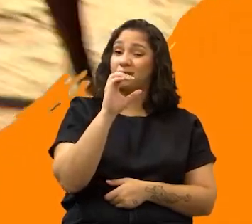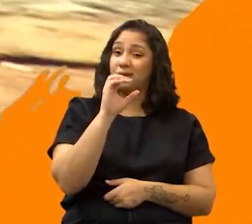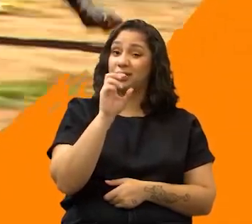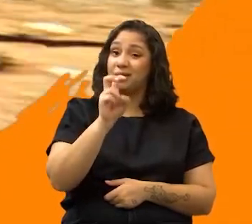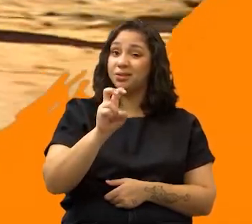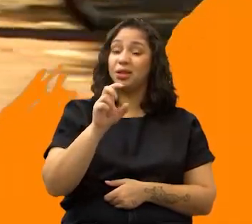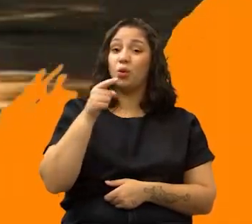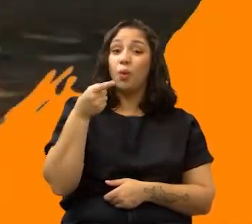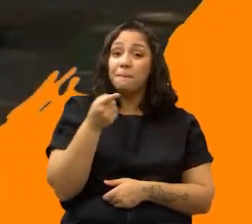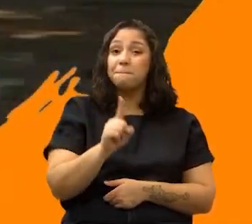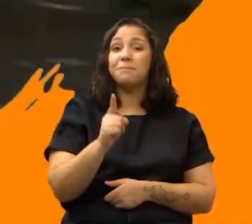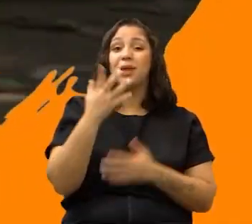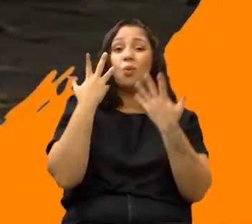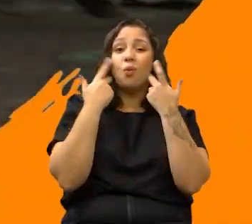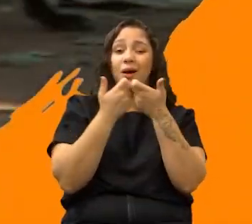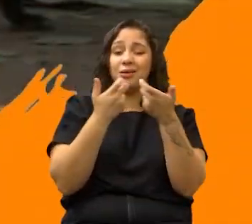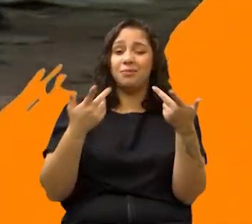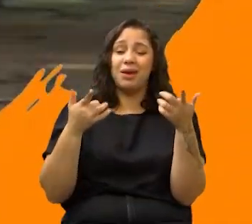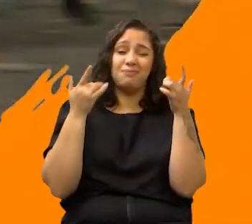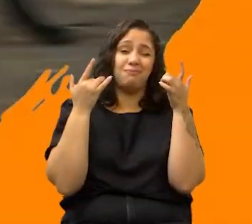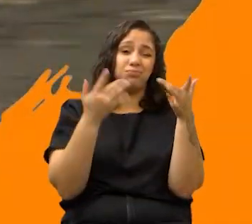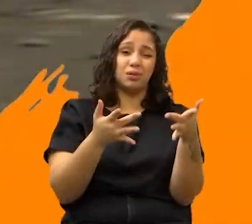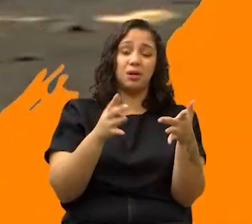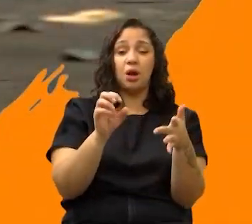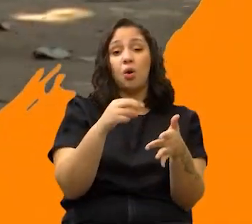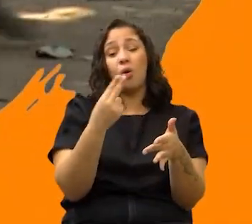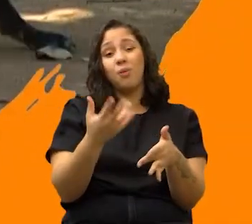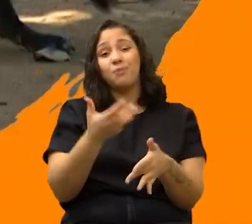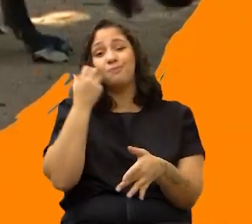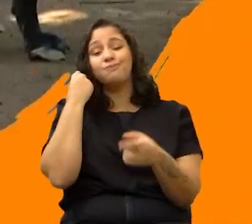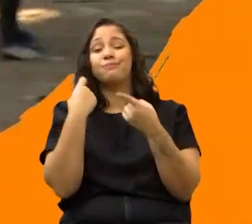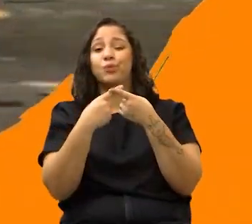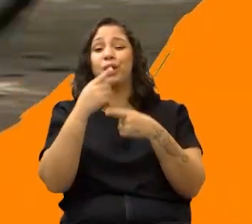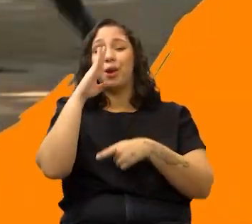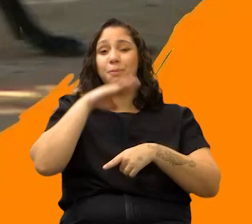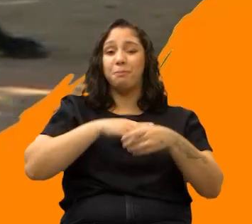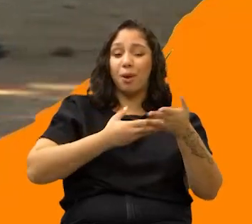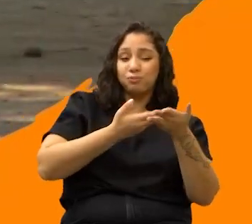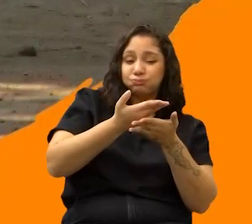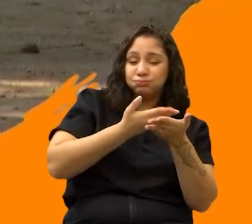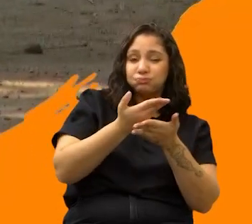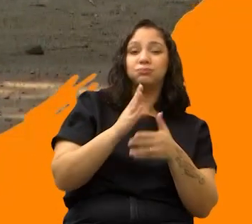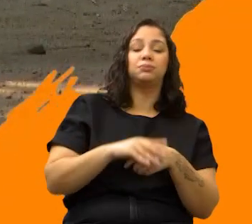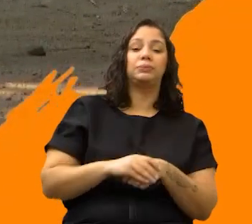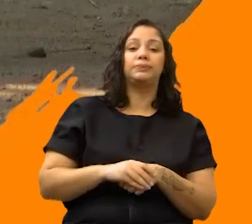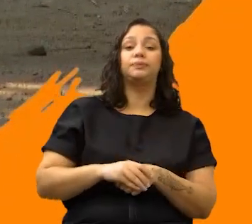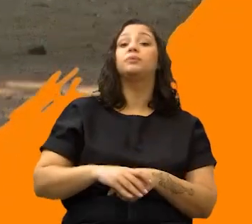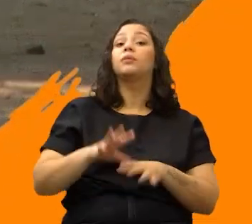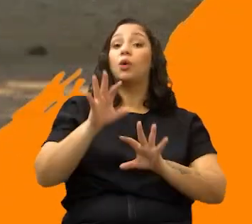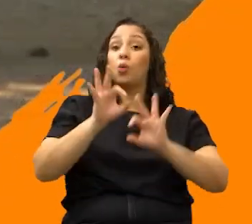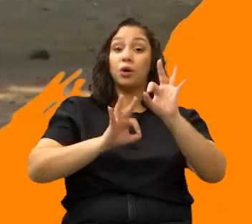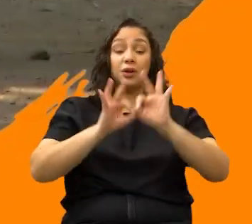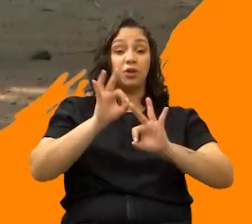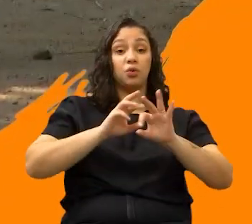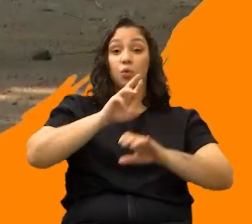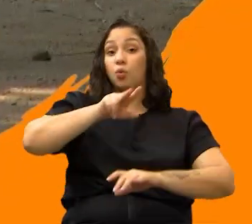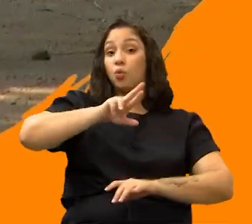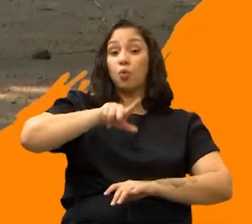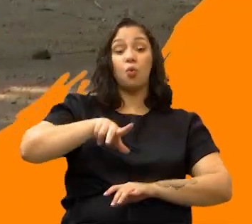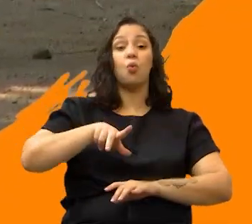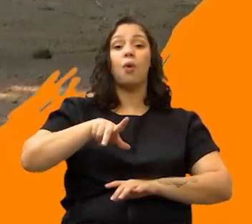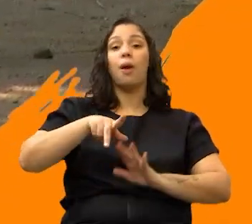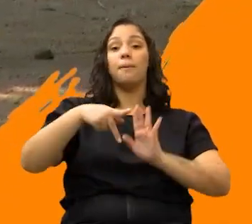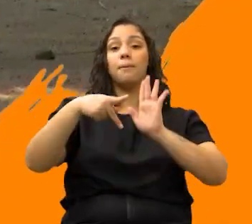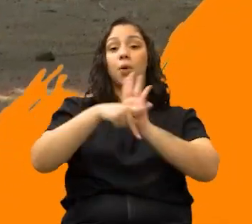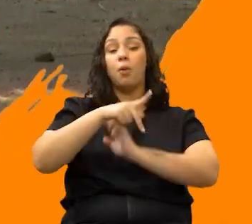animais abandonados ou resgatados após maus tratos, sob a tutela de organizações não governamentais